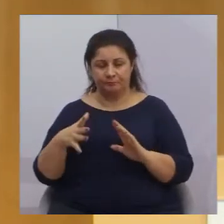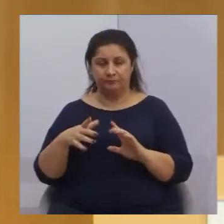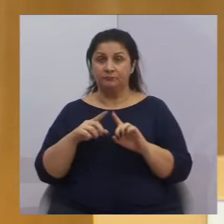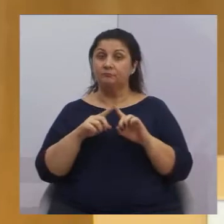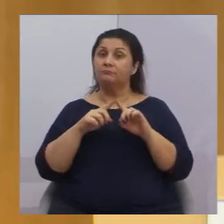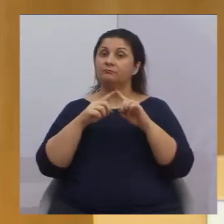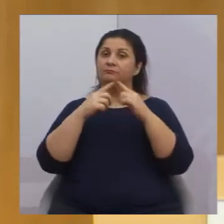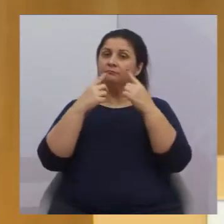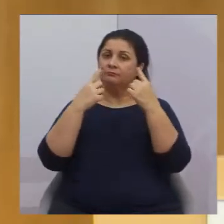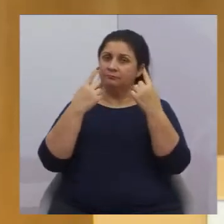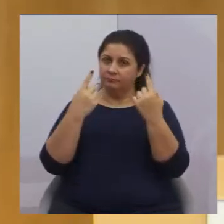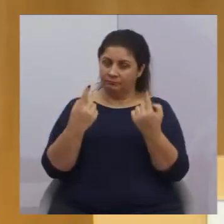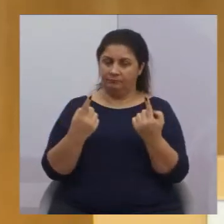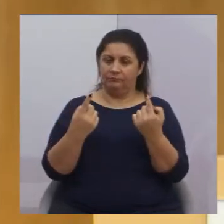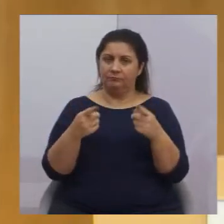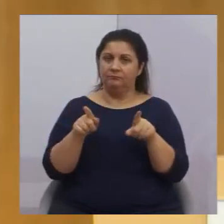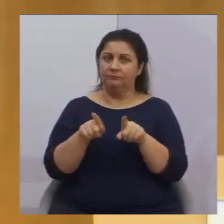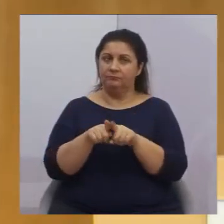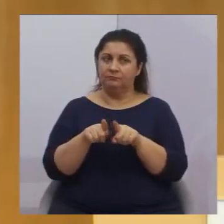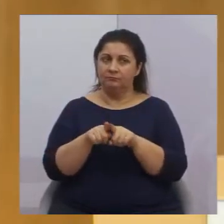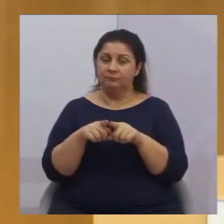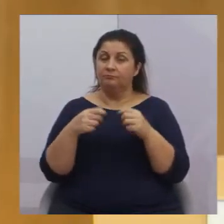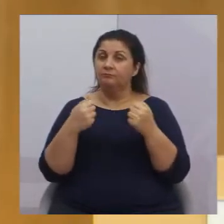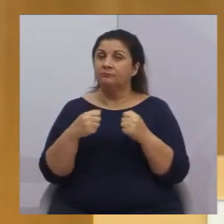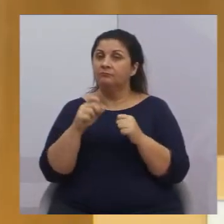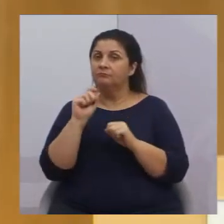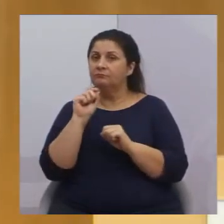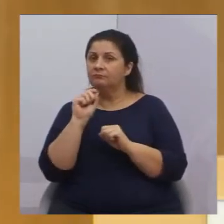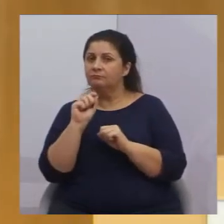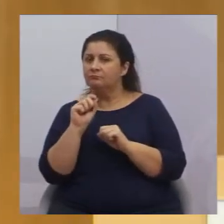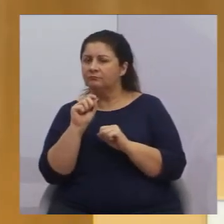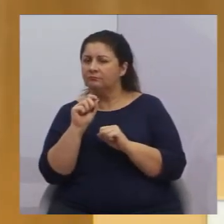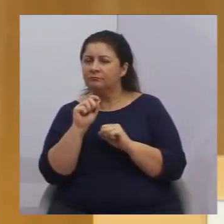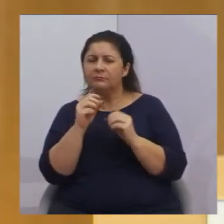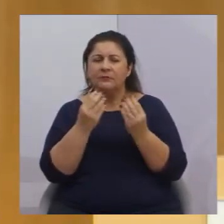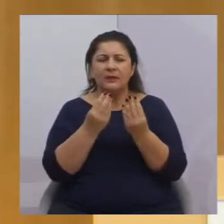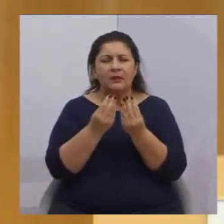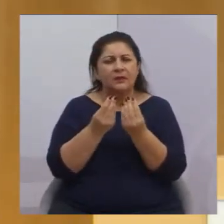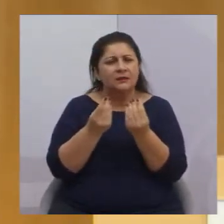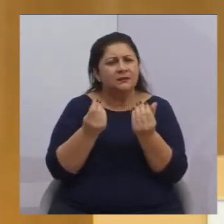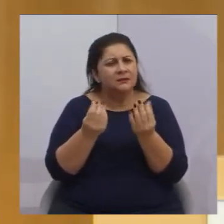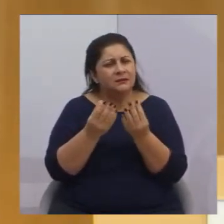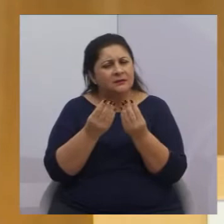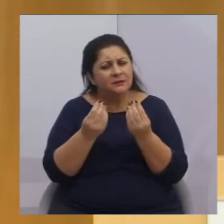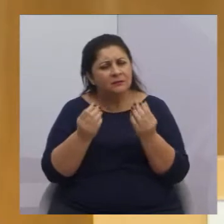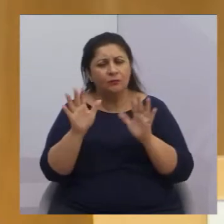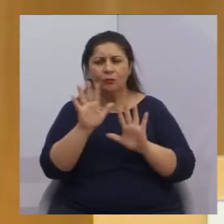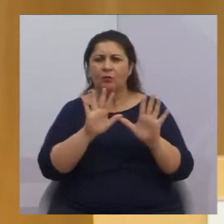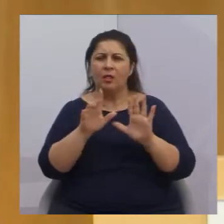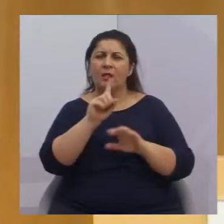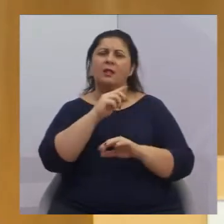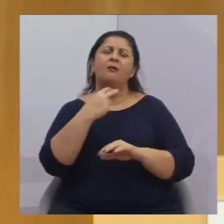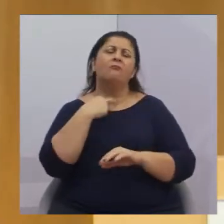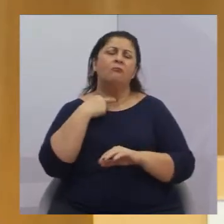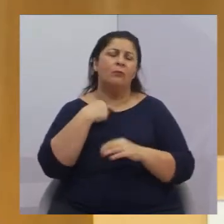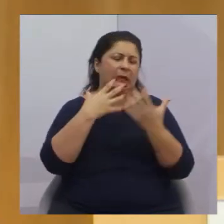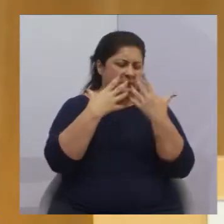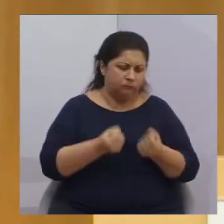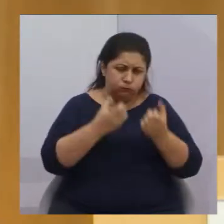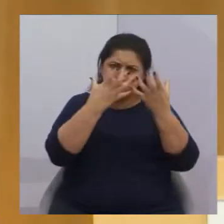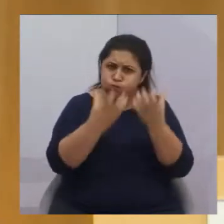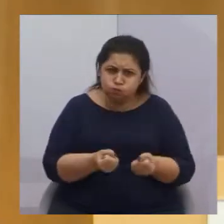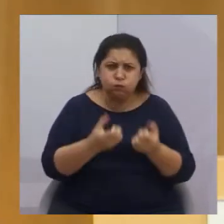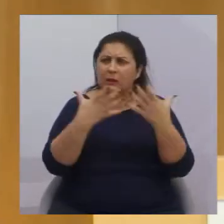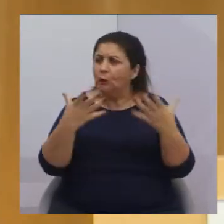que diante disso também nós temos que ter o feeling, o cuidado de não estar assumindo além do